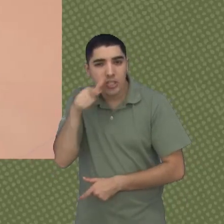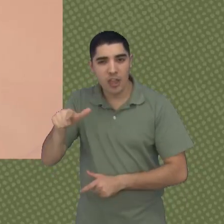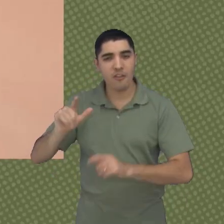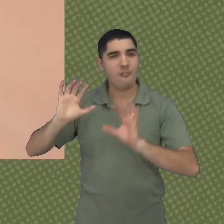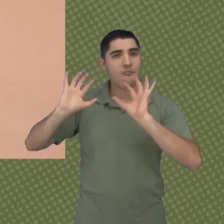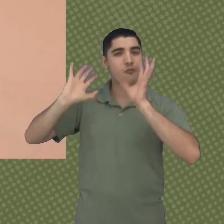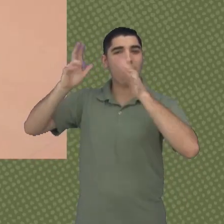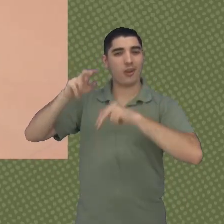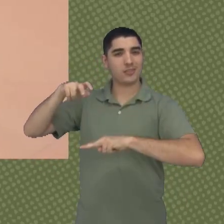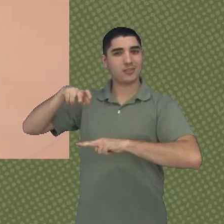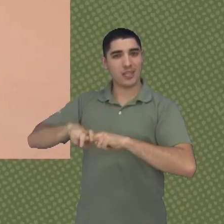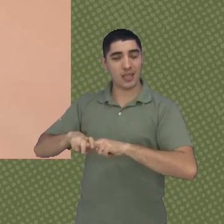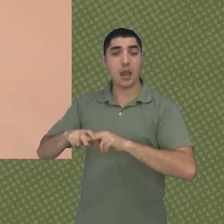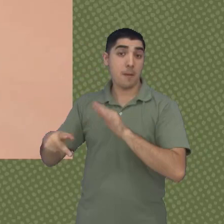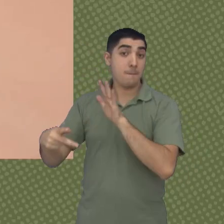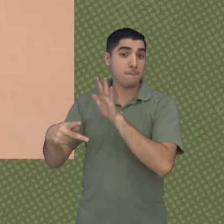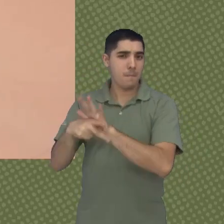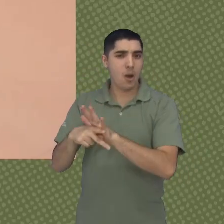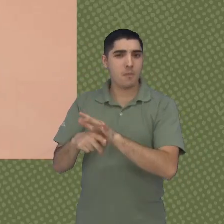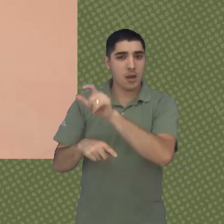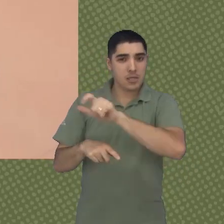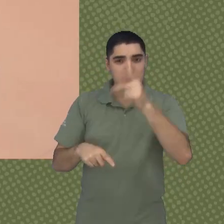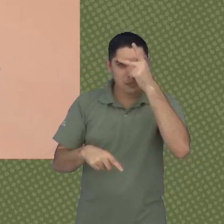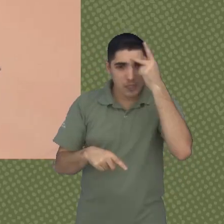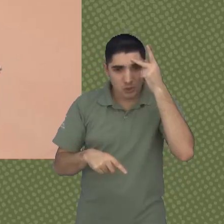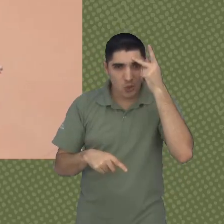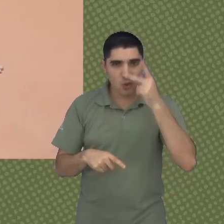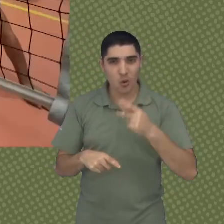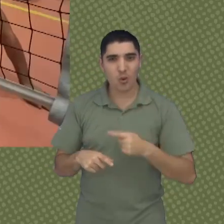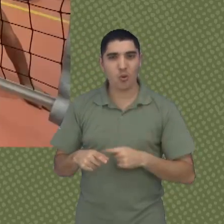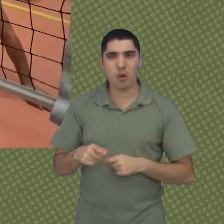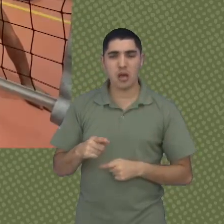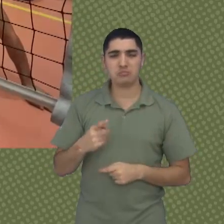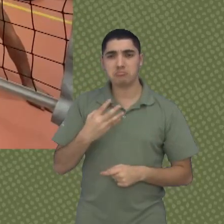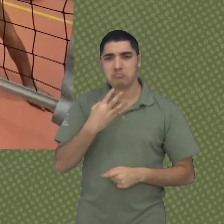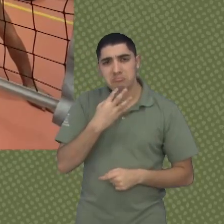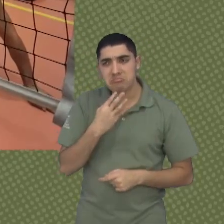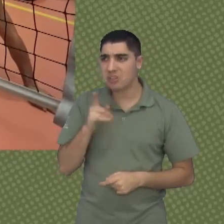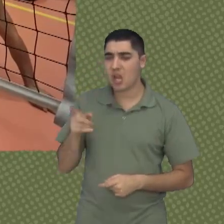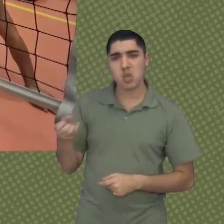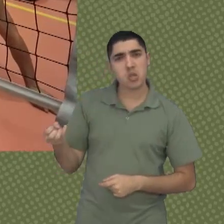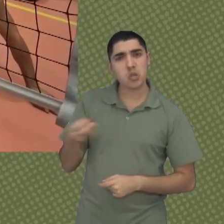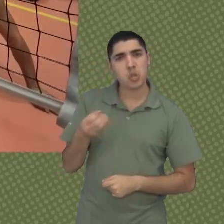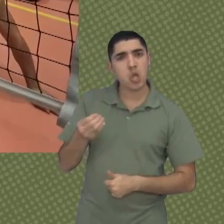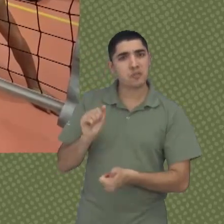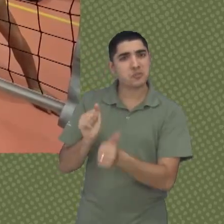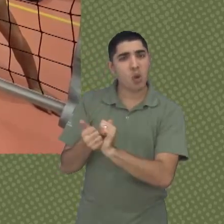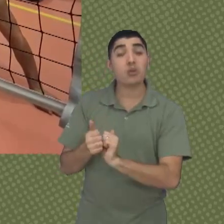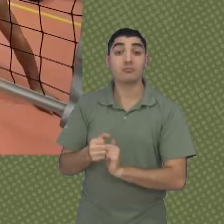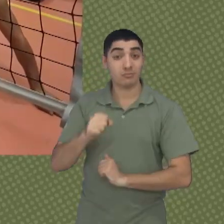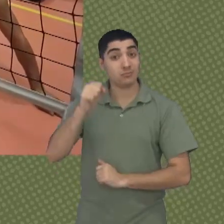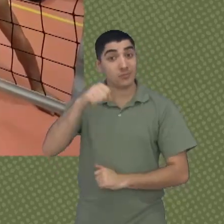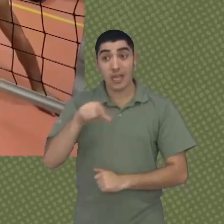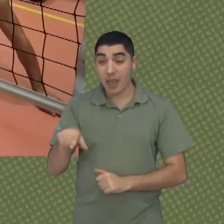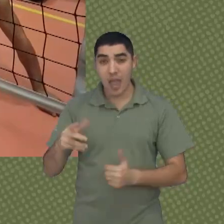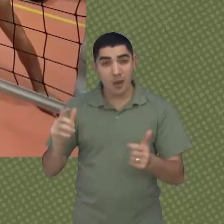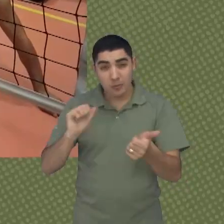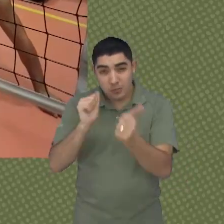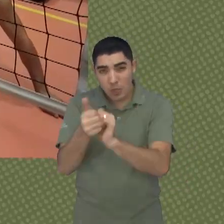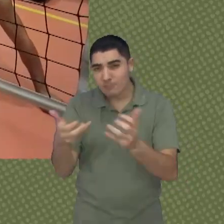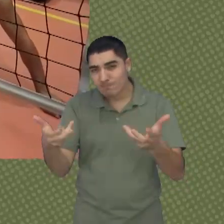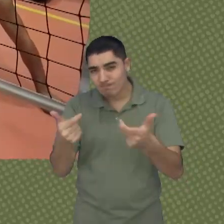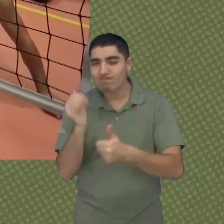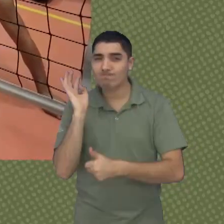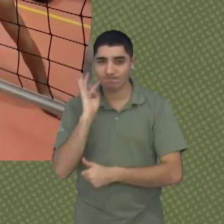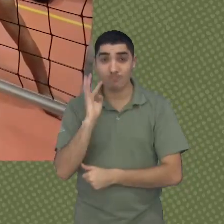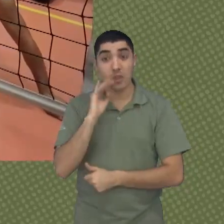esporte para muita gente que é novo, né? Um esporte que muita gente não conhece muito, mas é um esporte muito bacana e é um esporte também